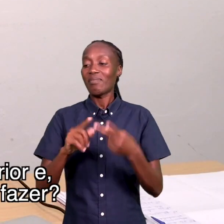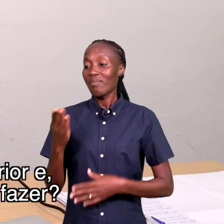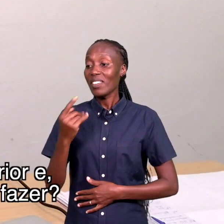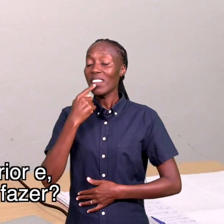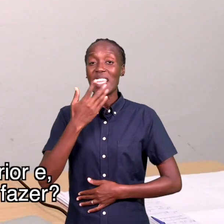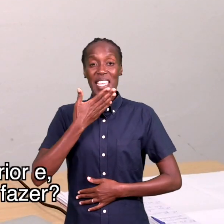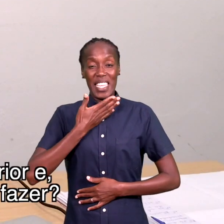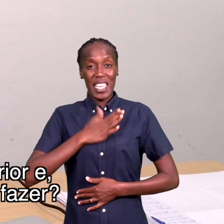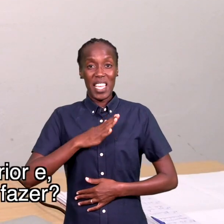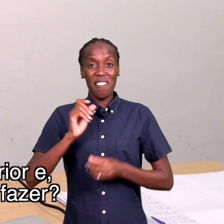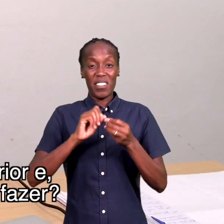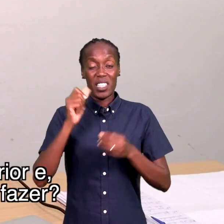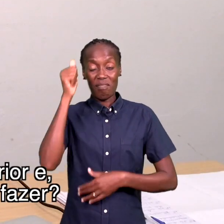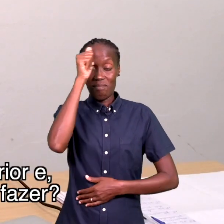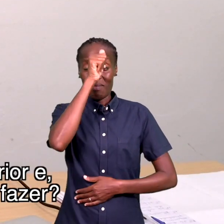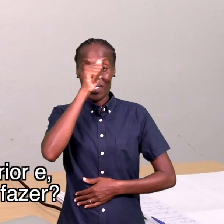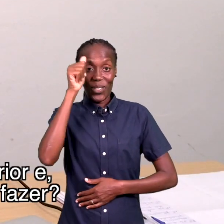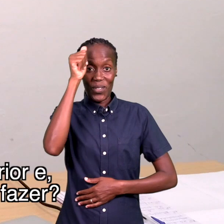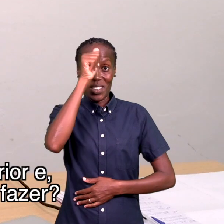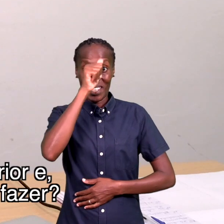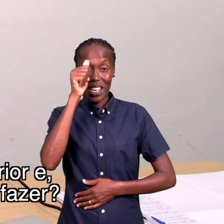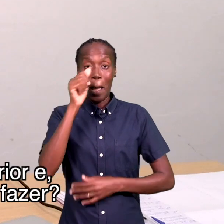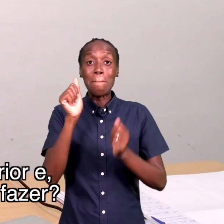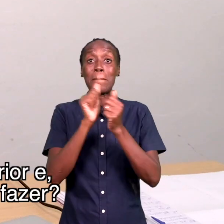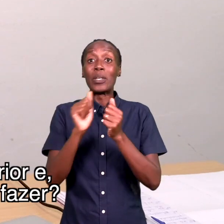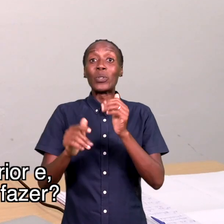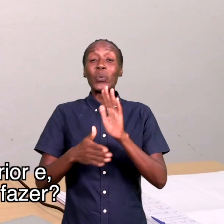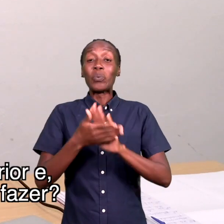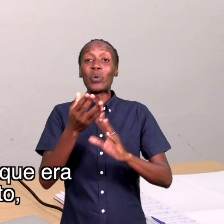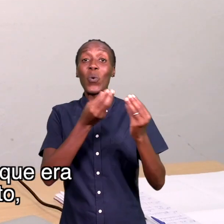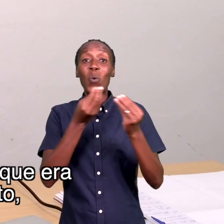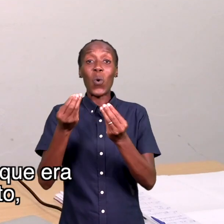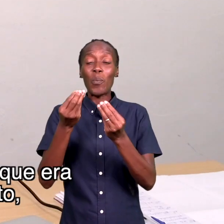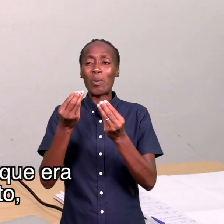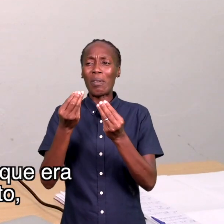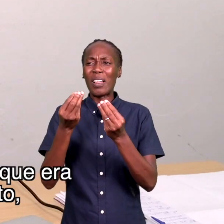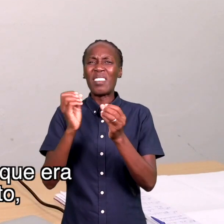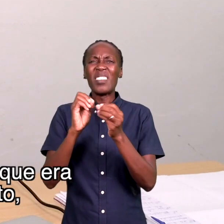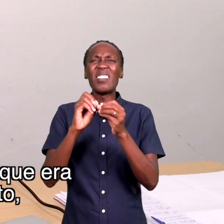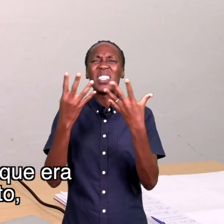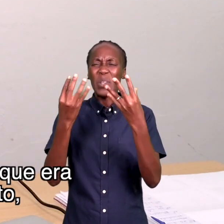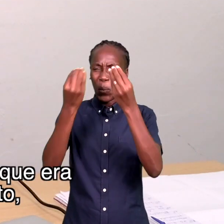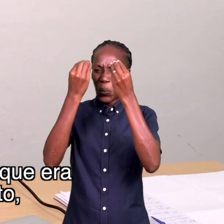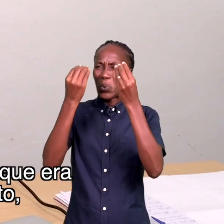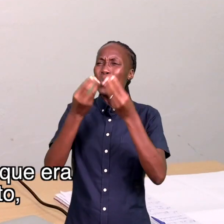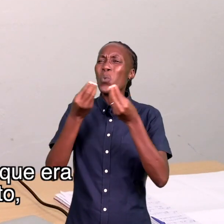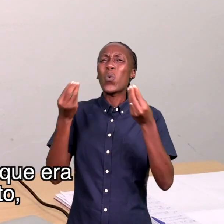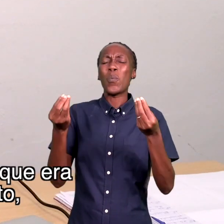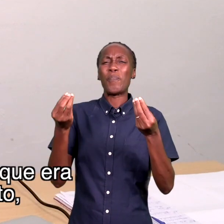fazer o ensino superior. Aí é que veio a batalha, que curso fazer? Fiquei em dúvidas entre